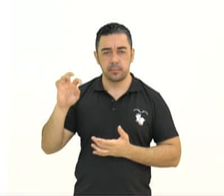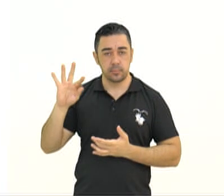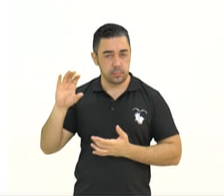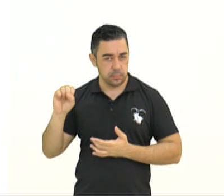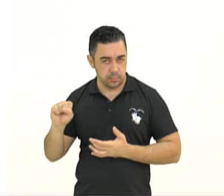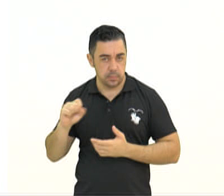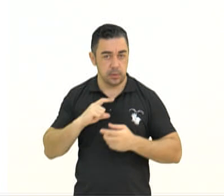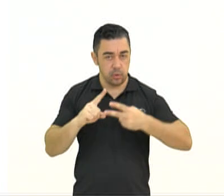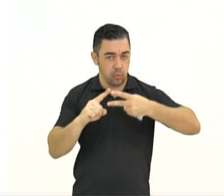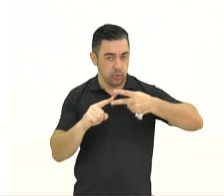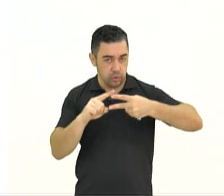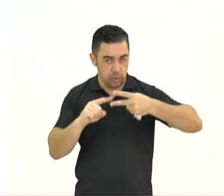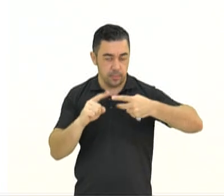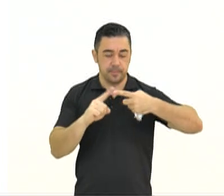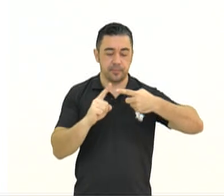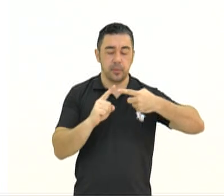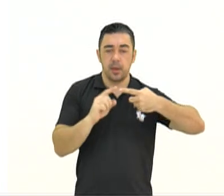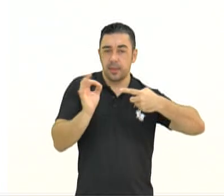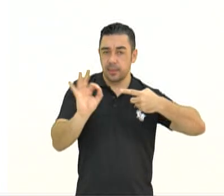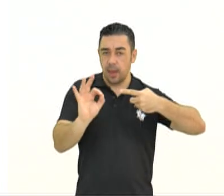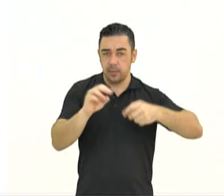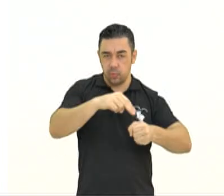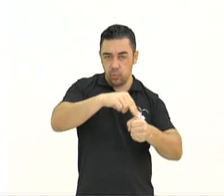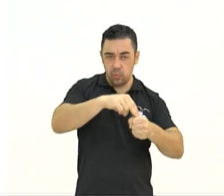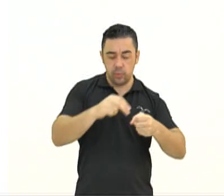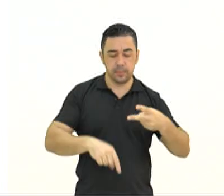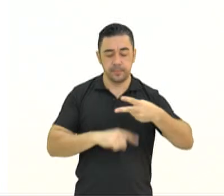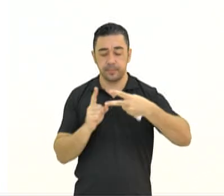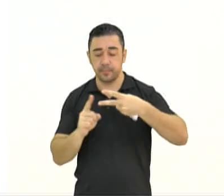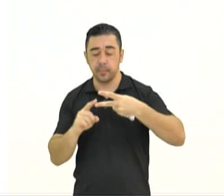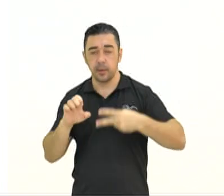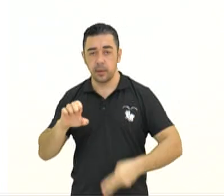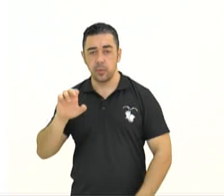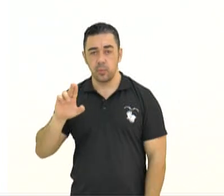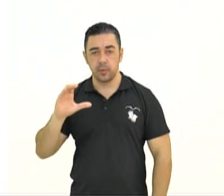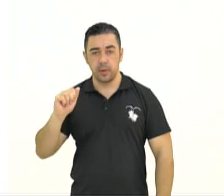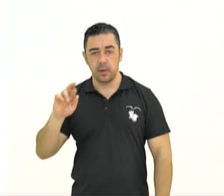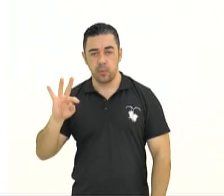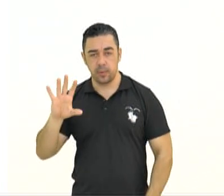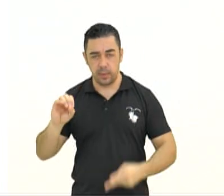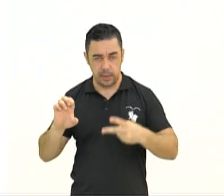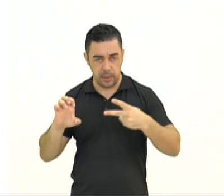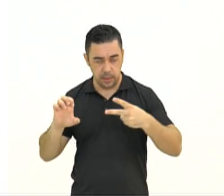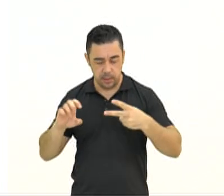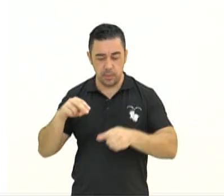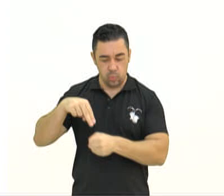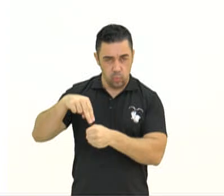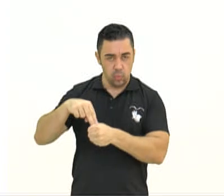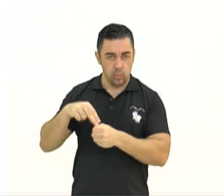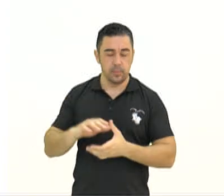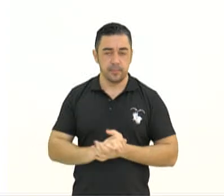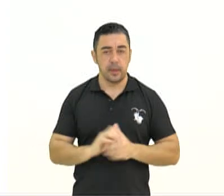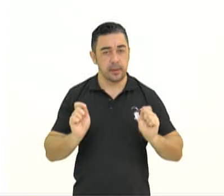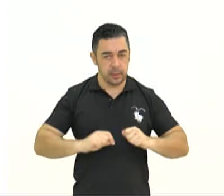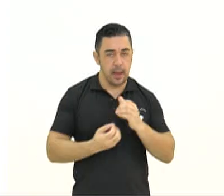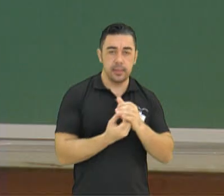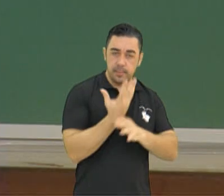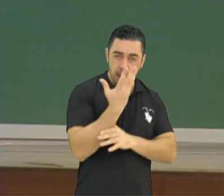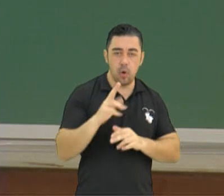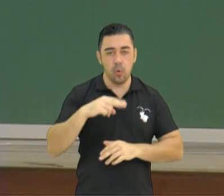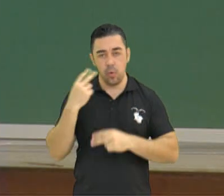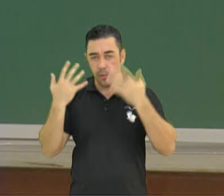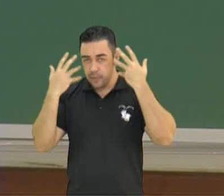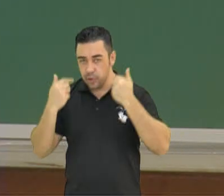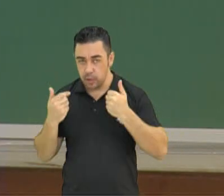A procarionte, sem núcleo definido, e a eucarionte, que pode ser vegetal ou animal, tá? Está mostrando ali a parede